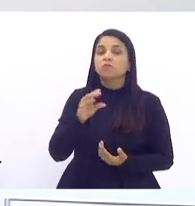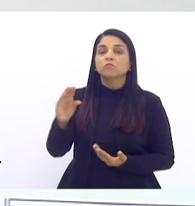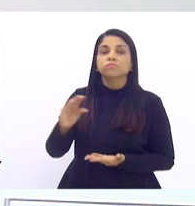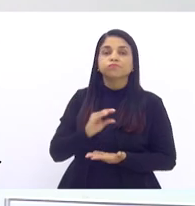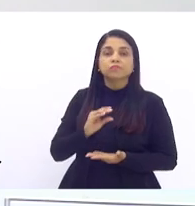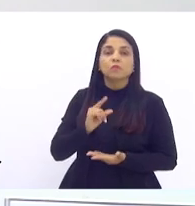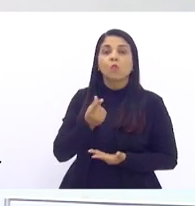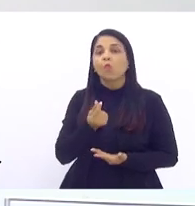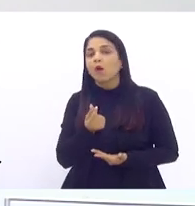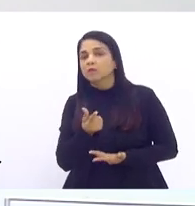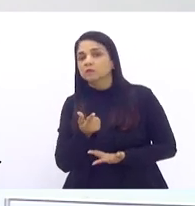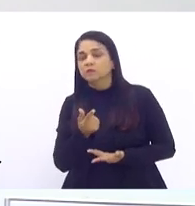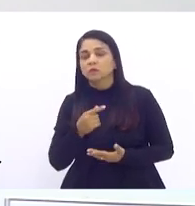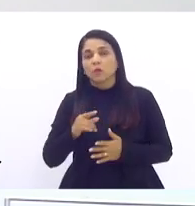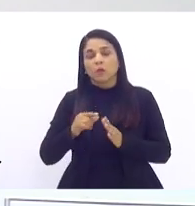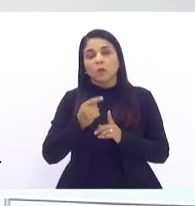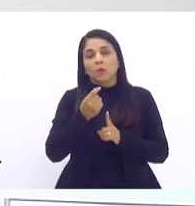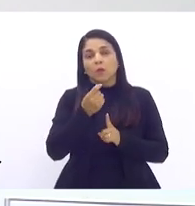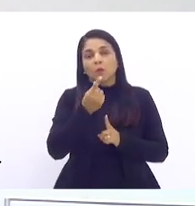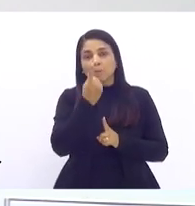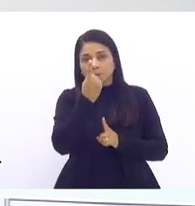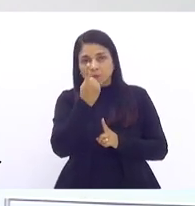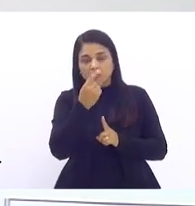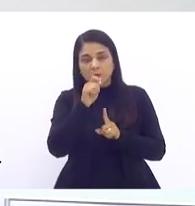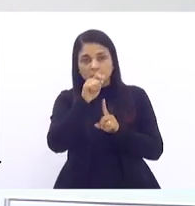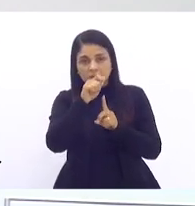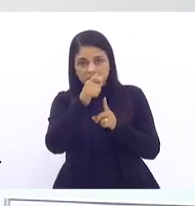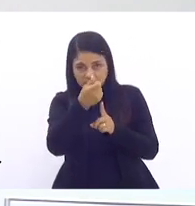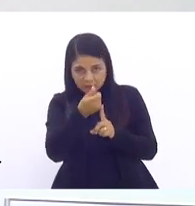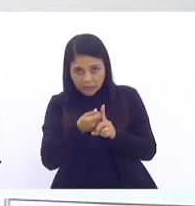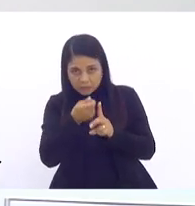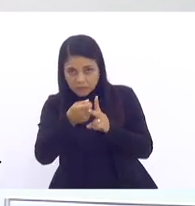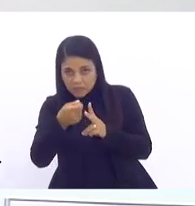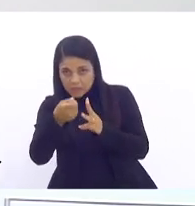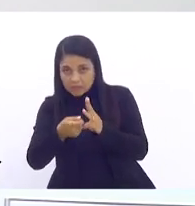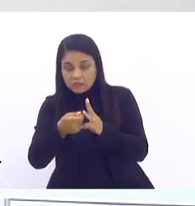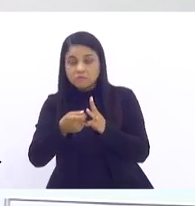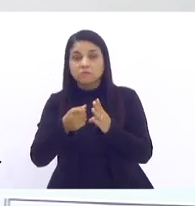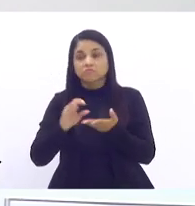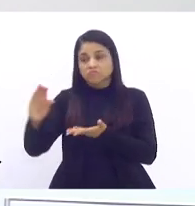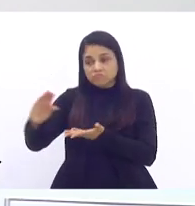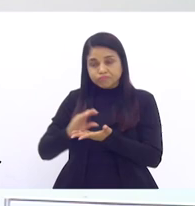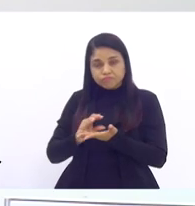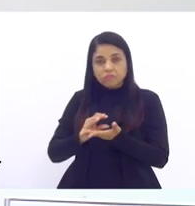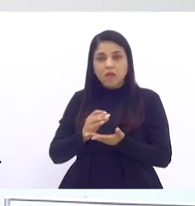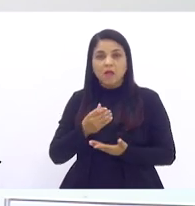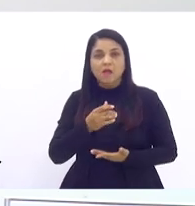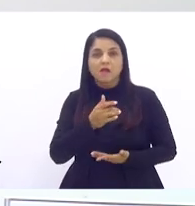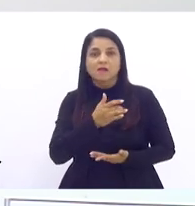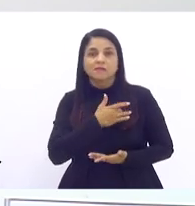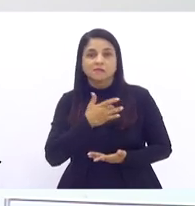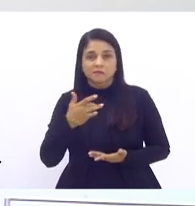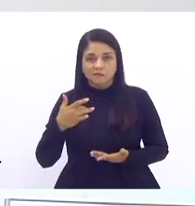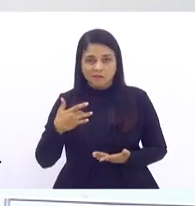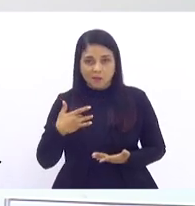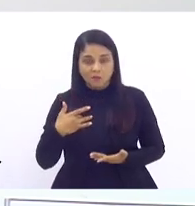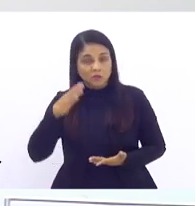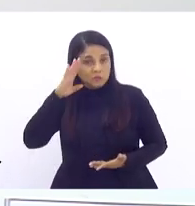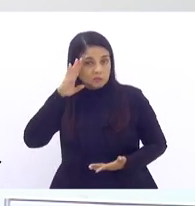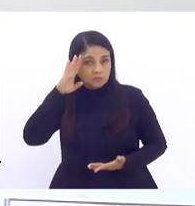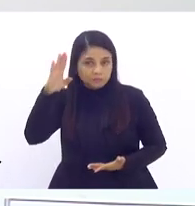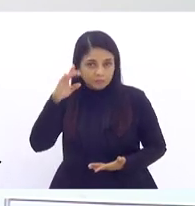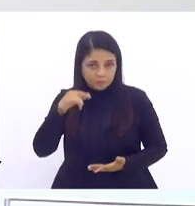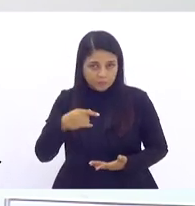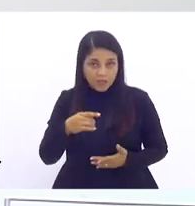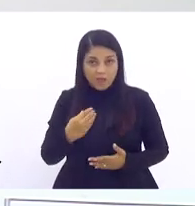se no primeiro semestre do ano os recursos da Saúde tiverem sido liberados que é a prioridade número um porque é vida são